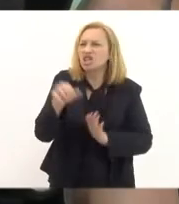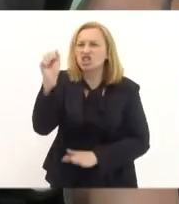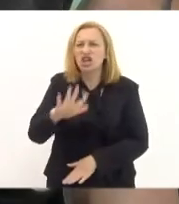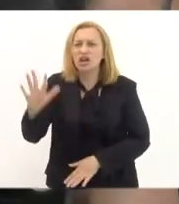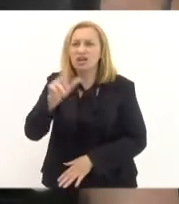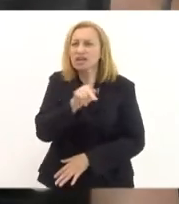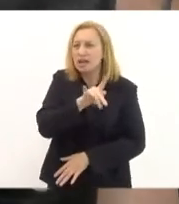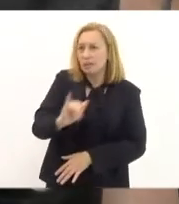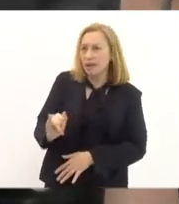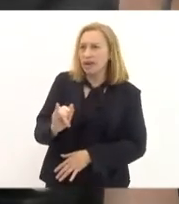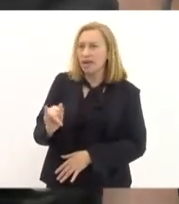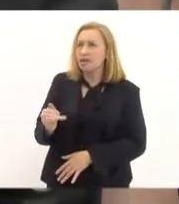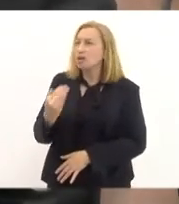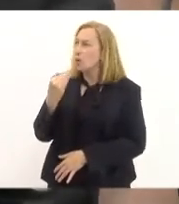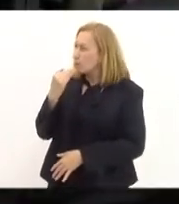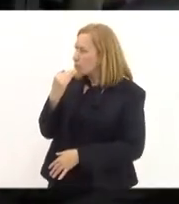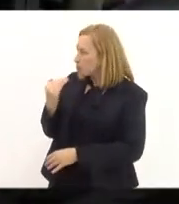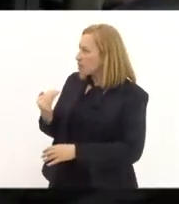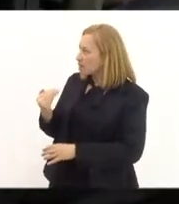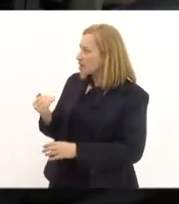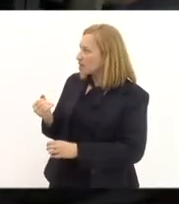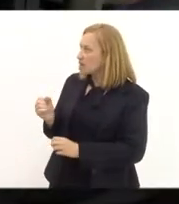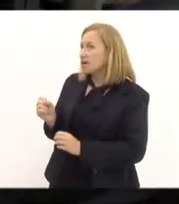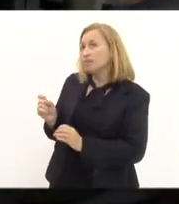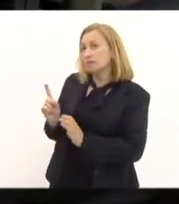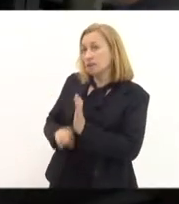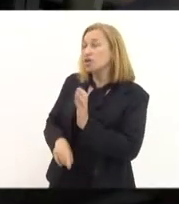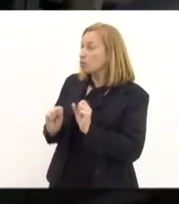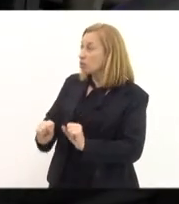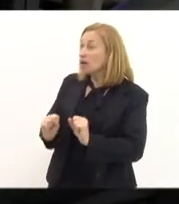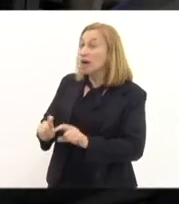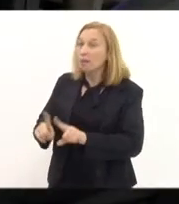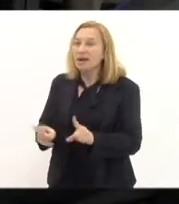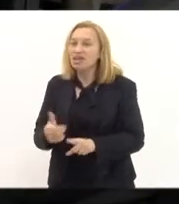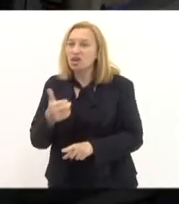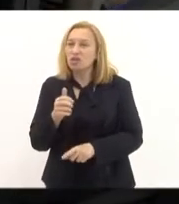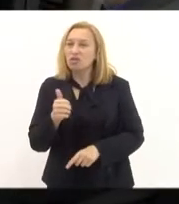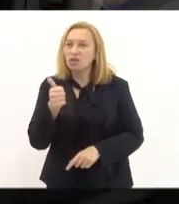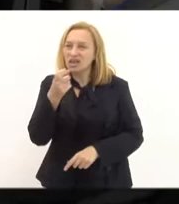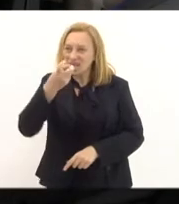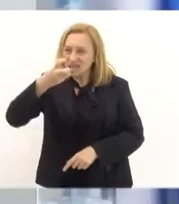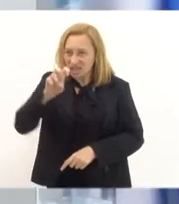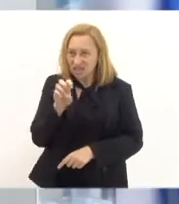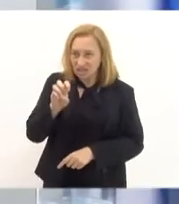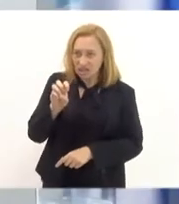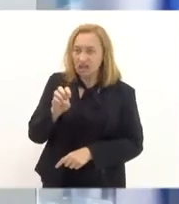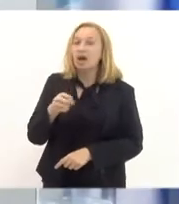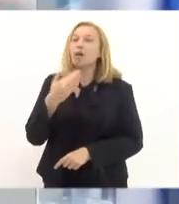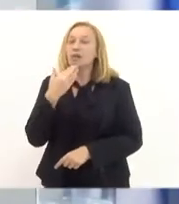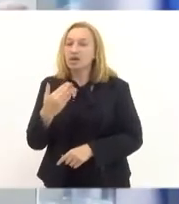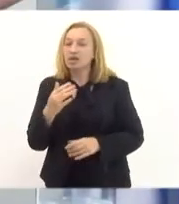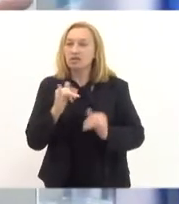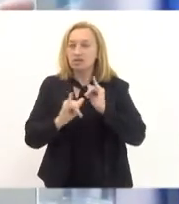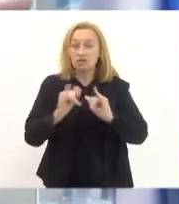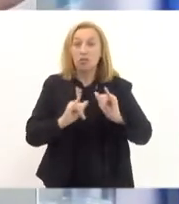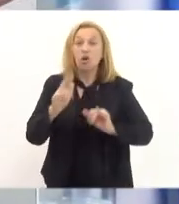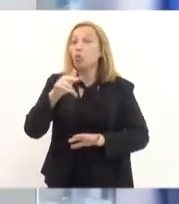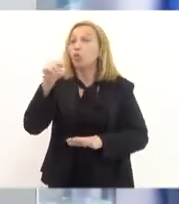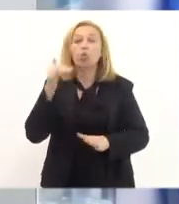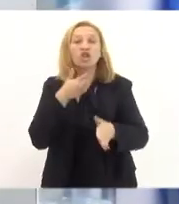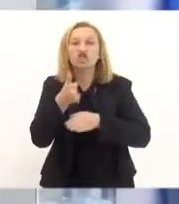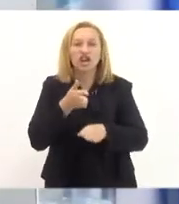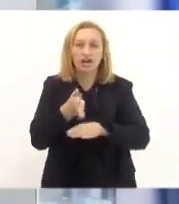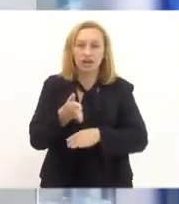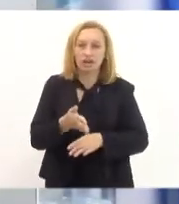Olha só você pudesse é menos até eu vou ter 15 porque vamos enquanto parlamentares nós solicitamos as informações e nunca chegam